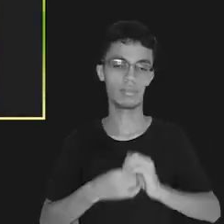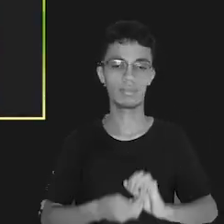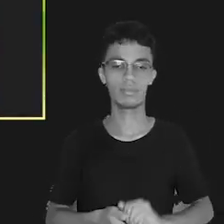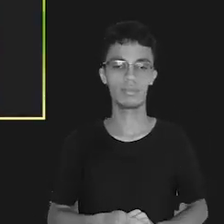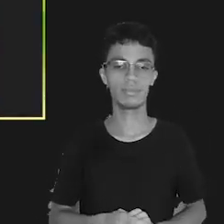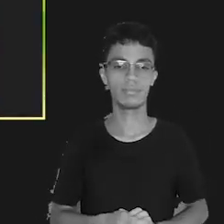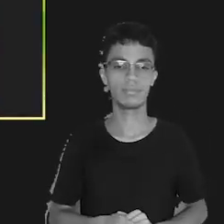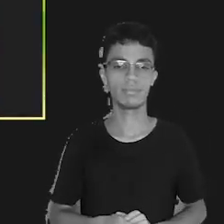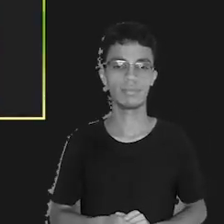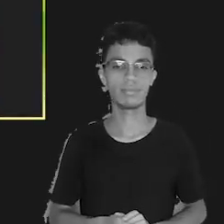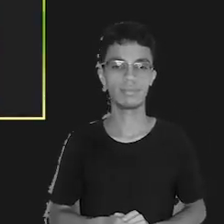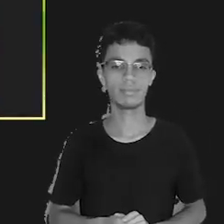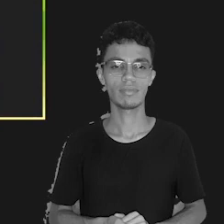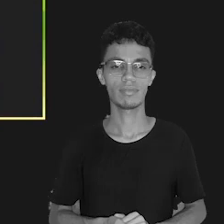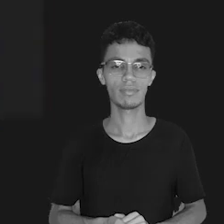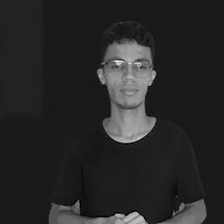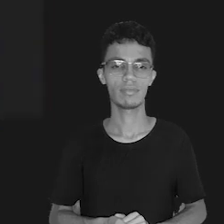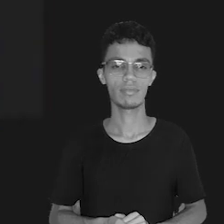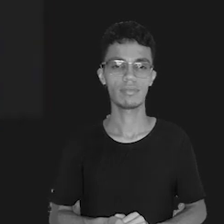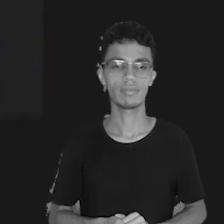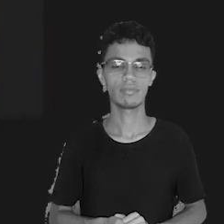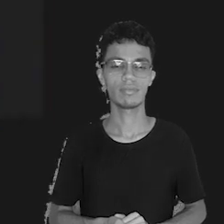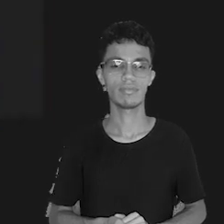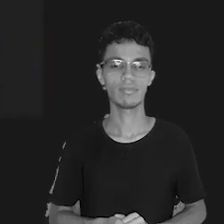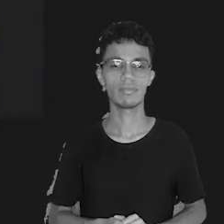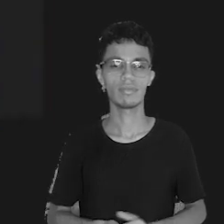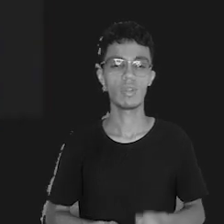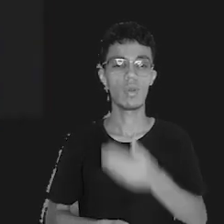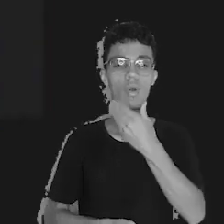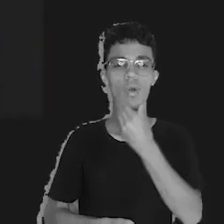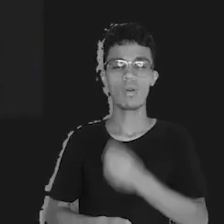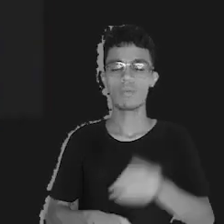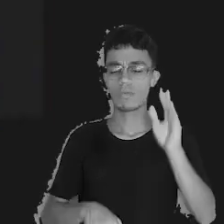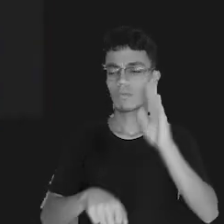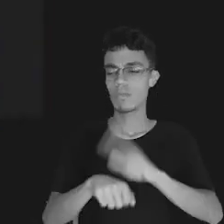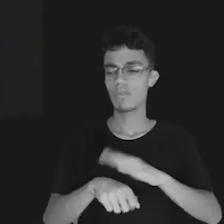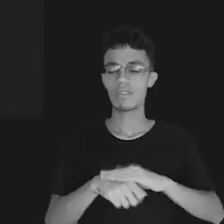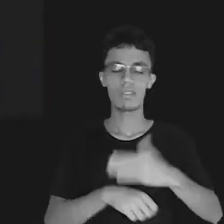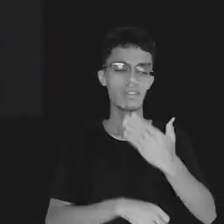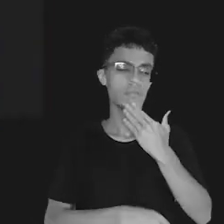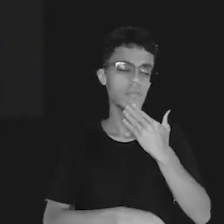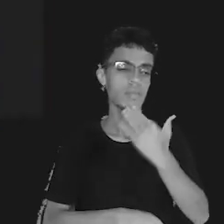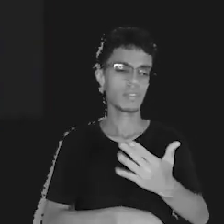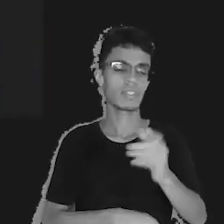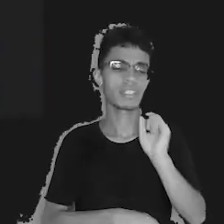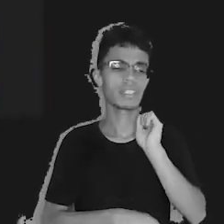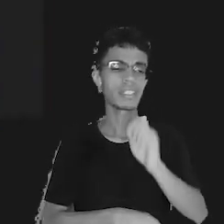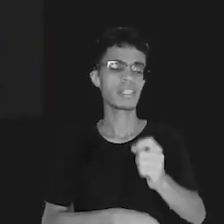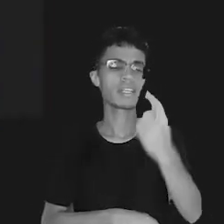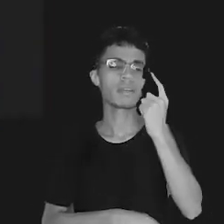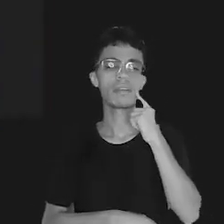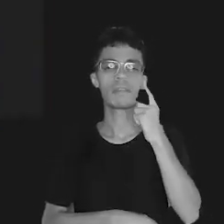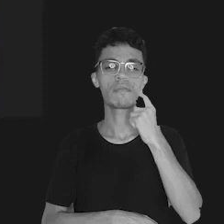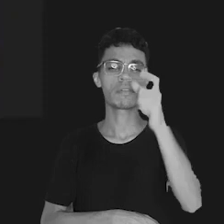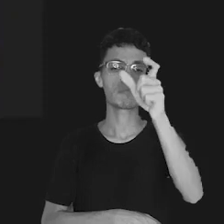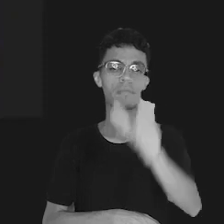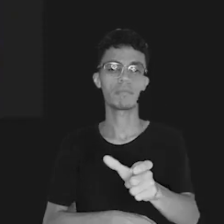O homem faz o apelo. E quem o vê